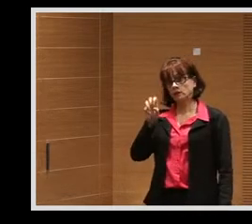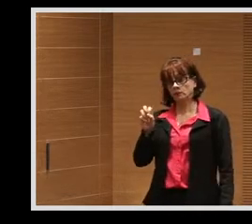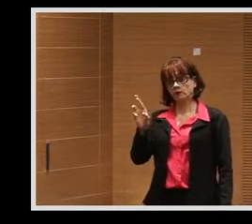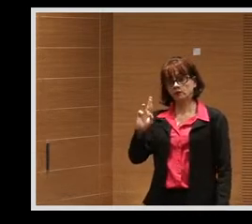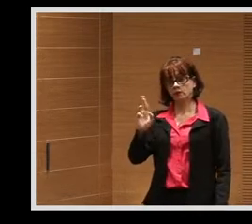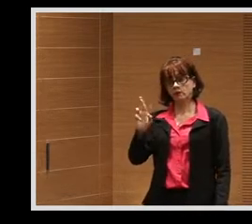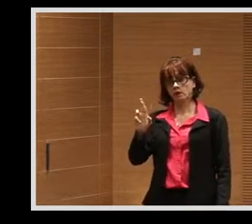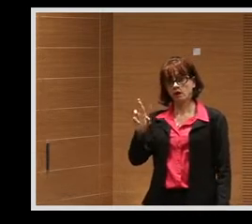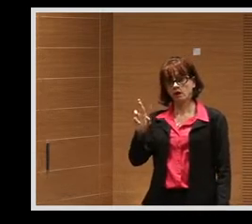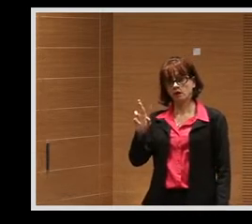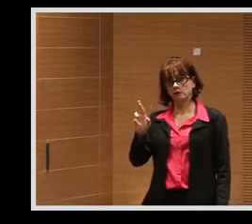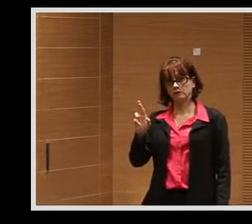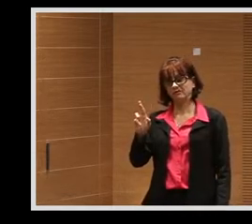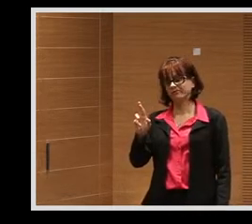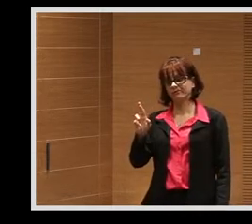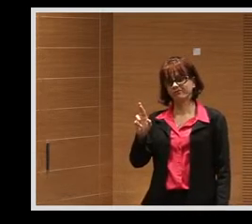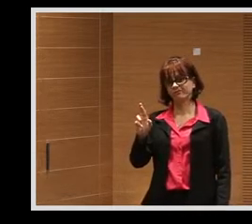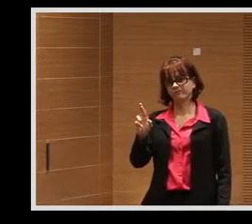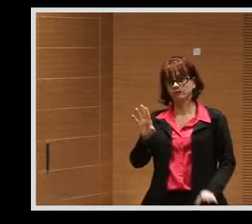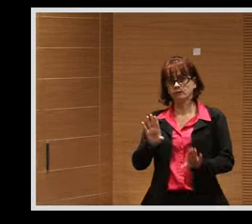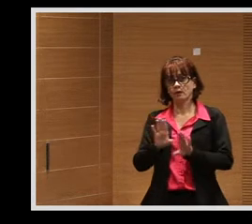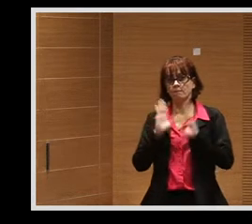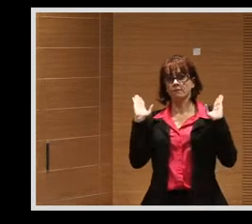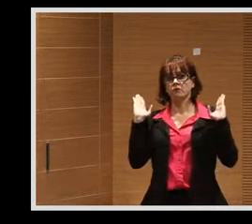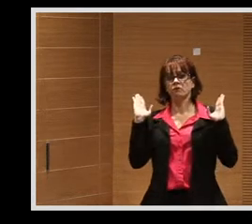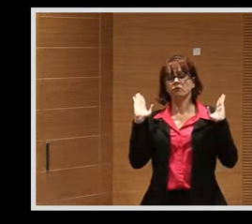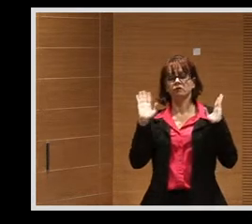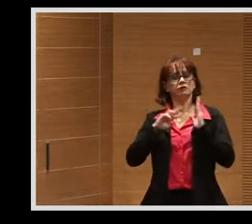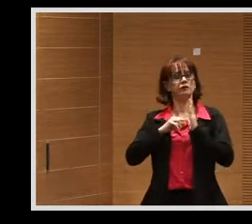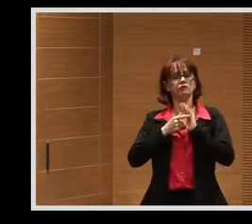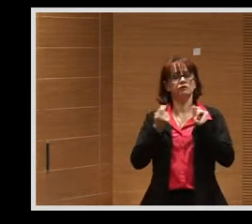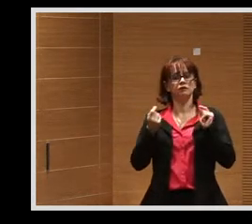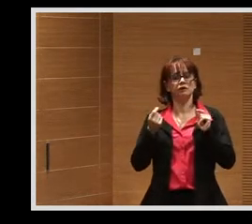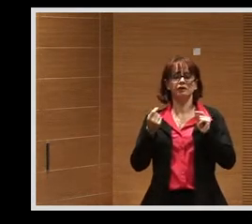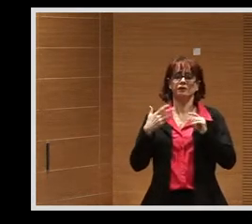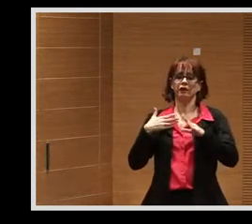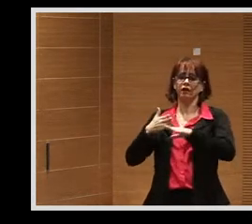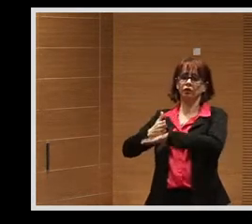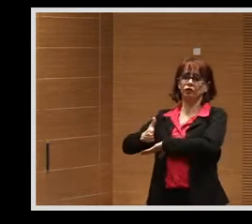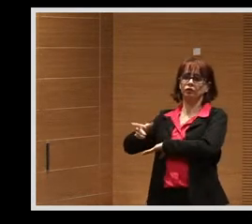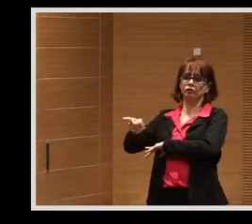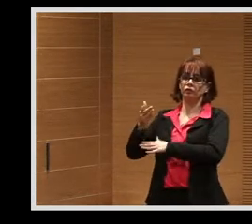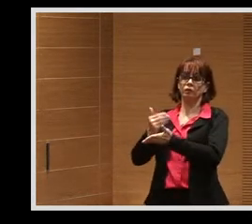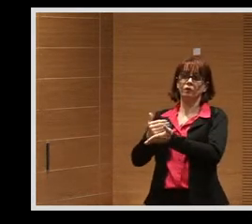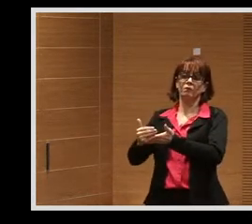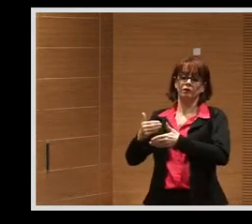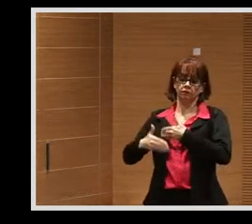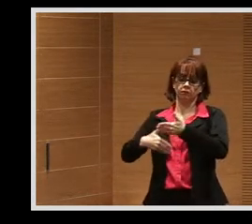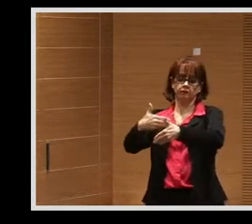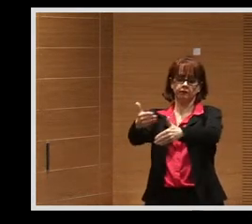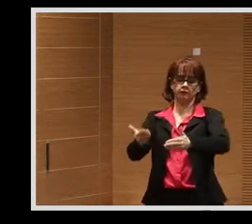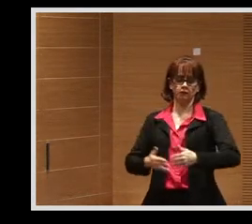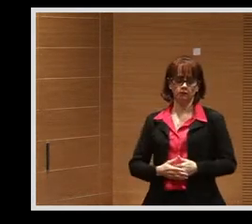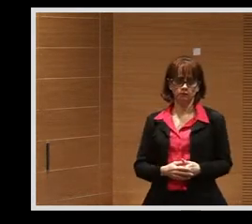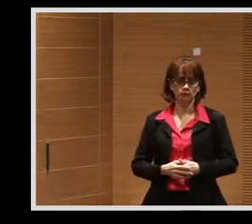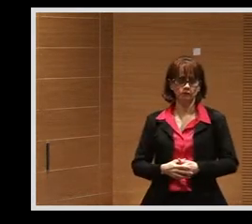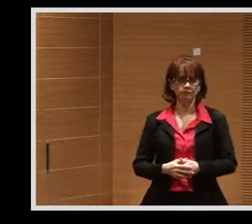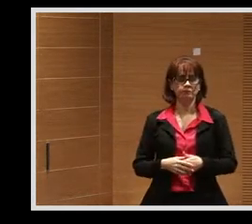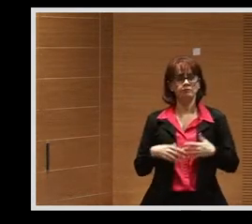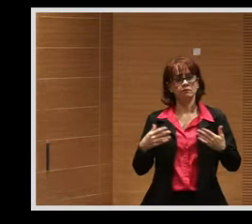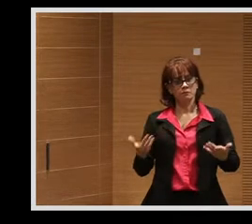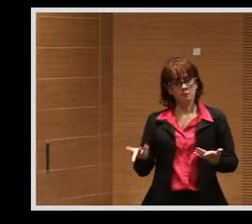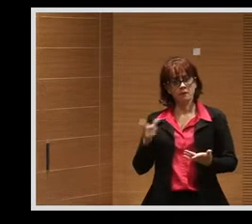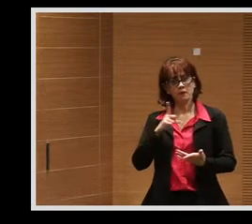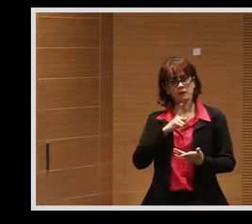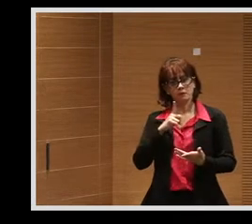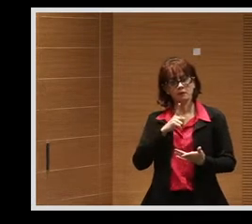abriu a porta. Né, então, é bem complicado. E o impasse que a gente tem tido, né, na continuidade do cuidado a